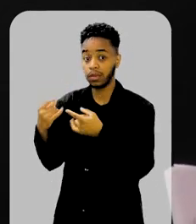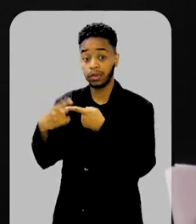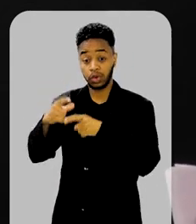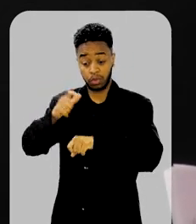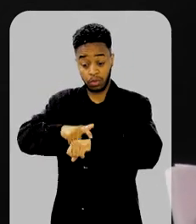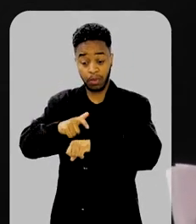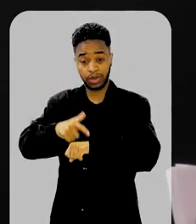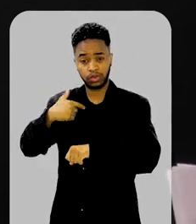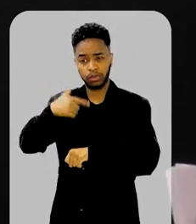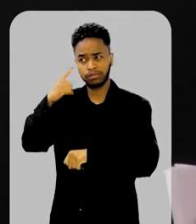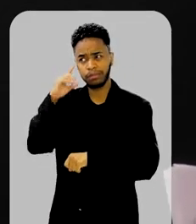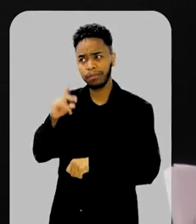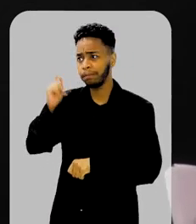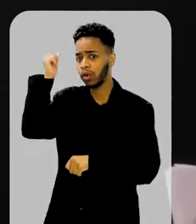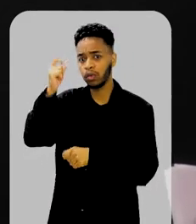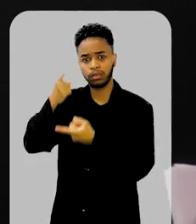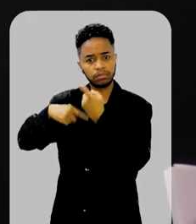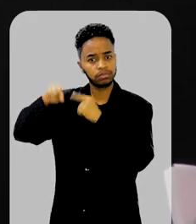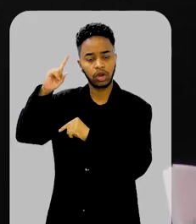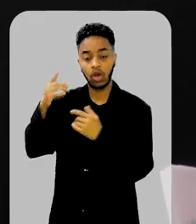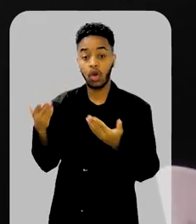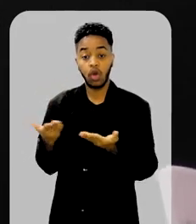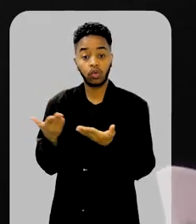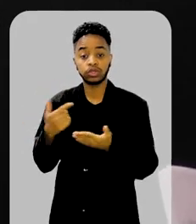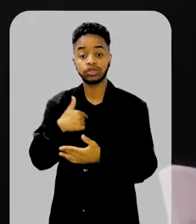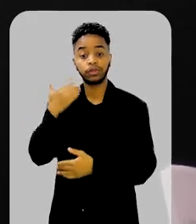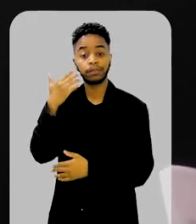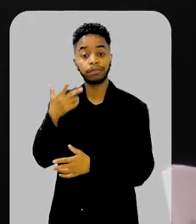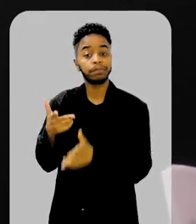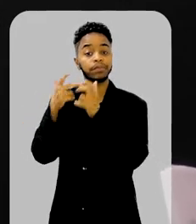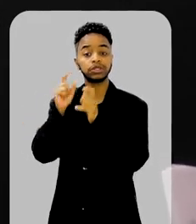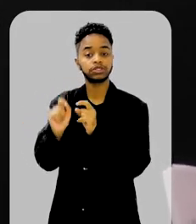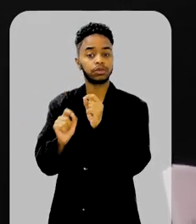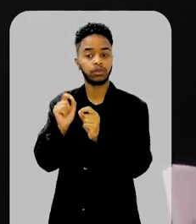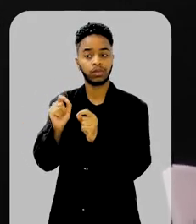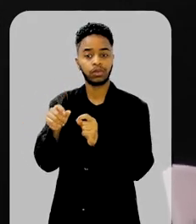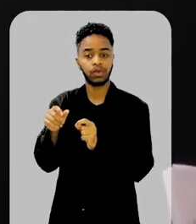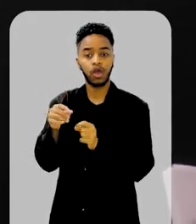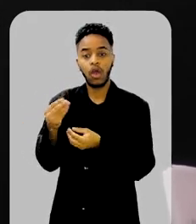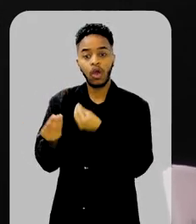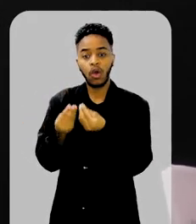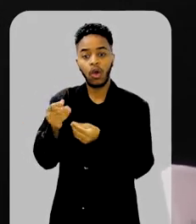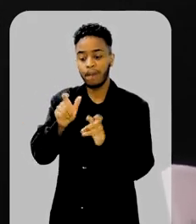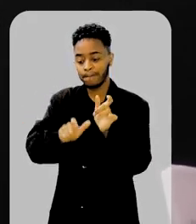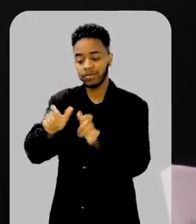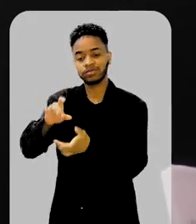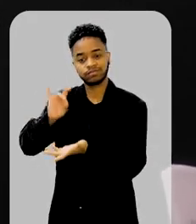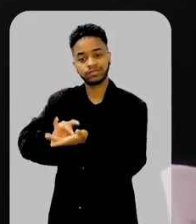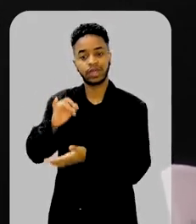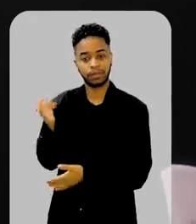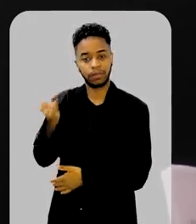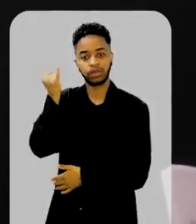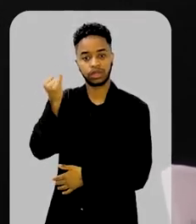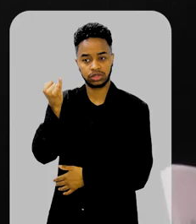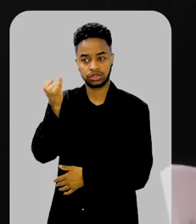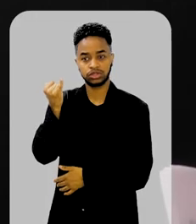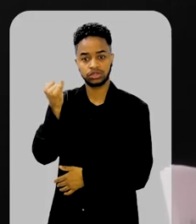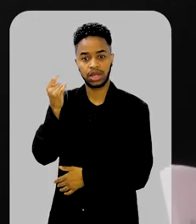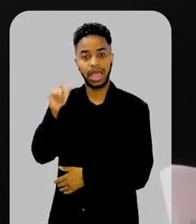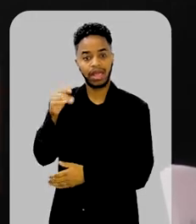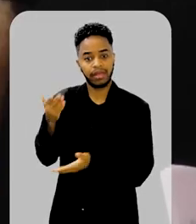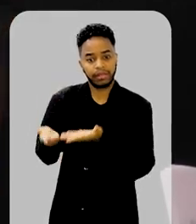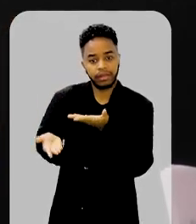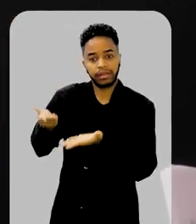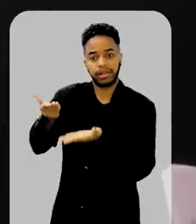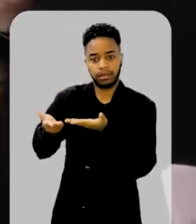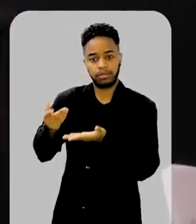chave vira para mim nesse processo hoje eu entendo o campo das pessoas muito valiosas não mais é uma razão